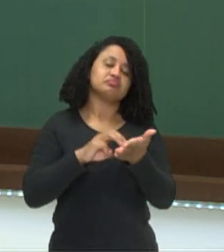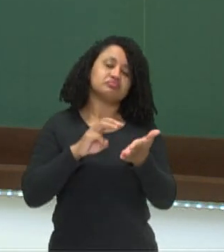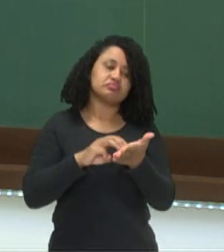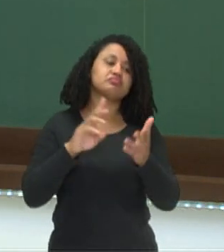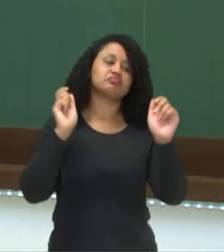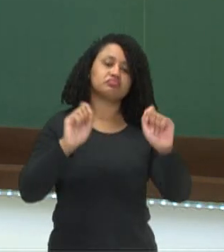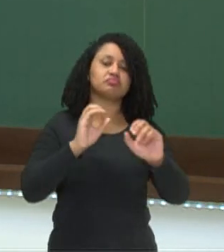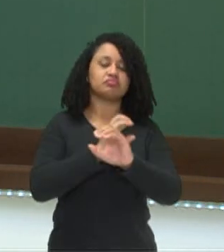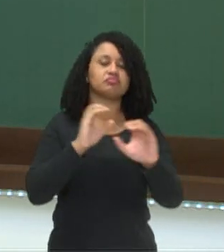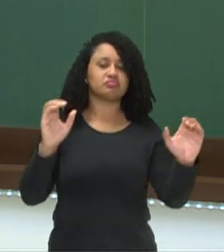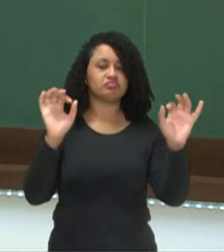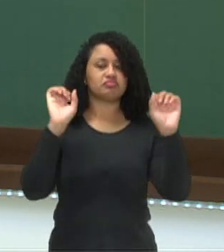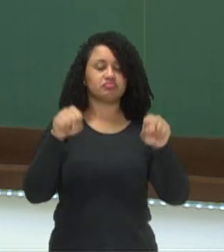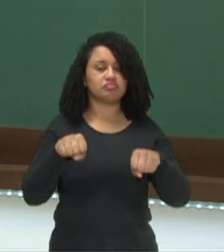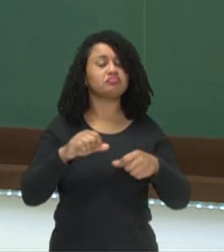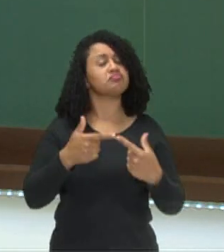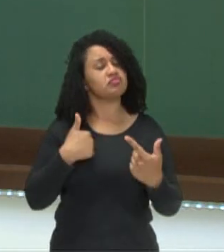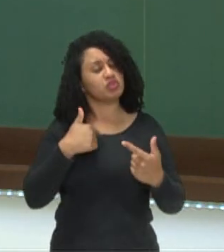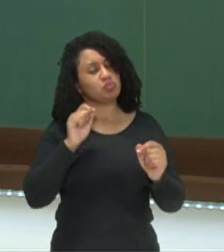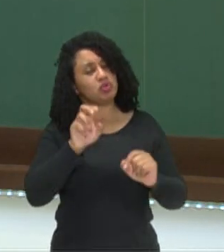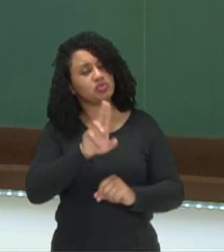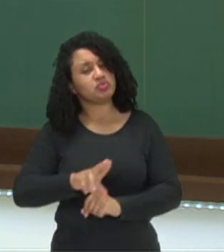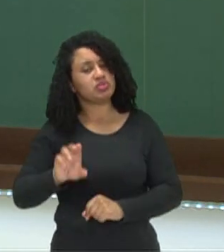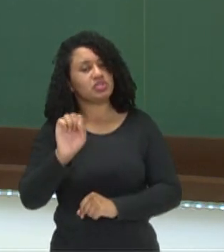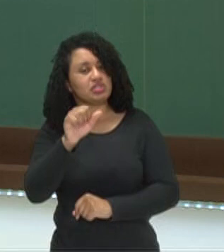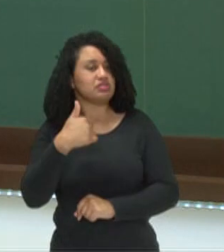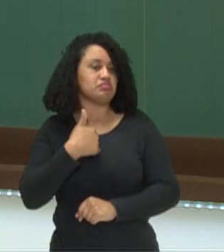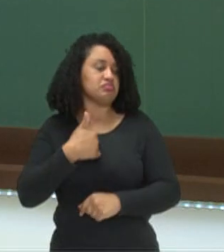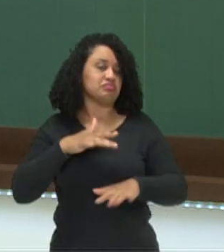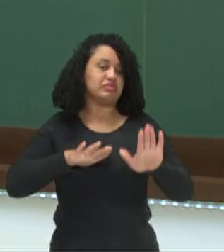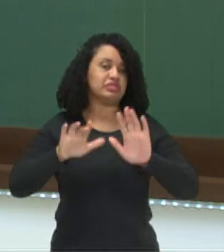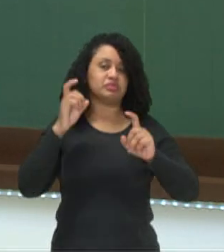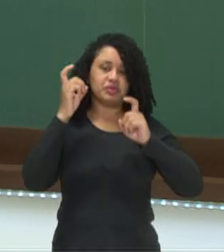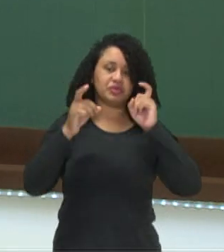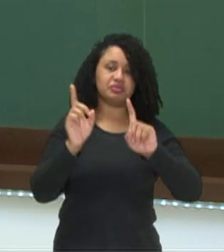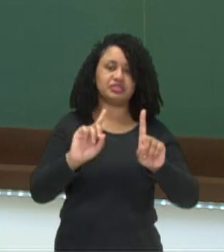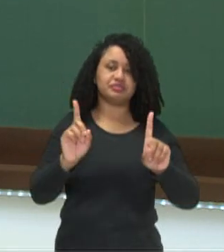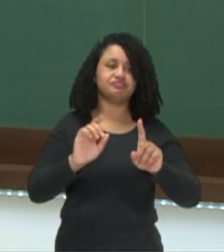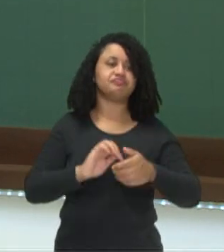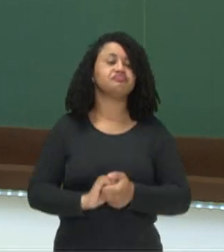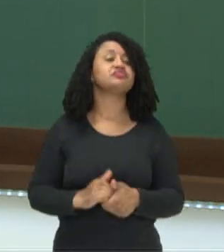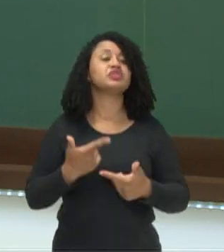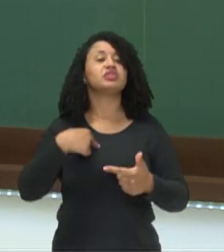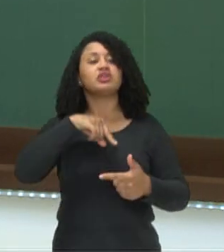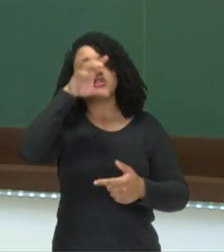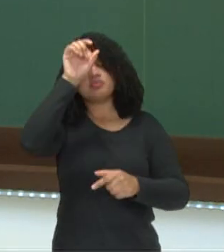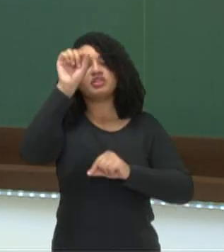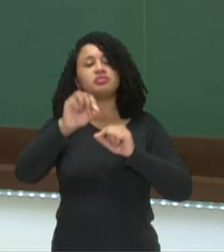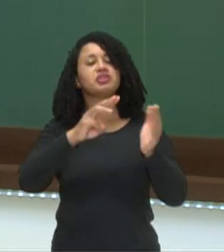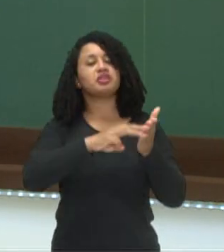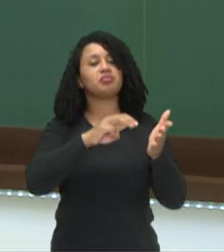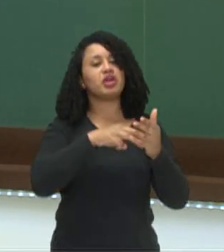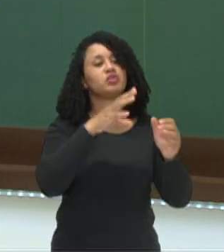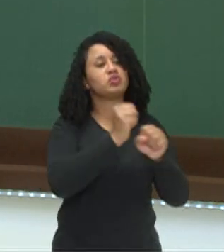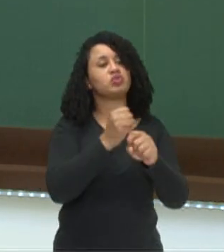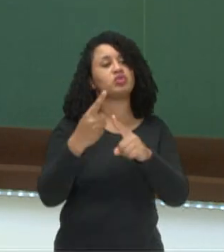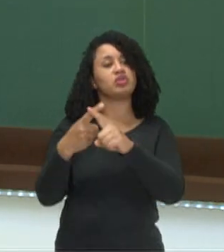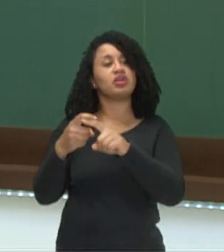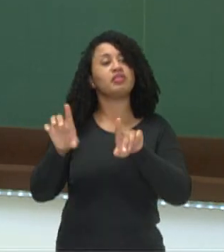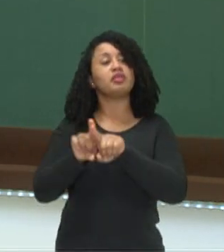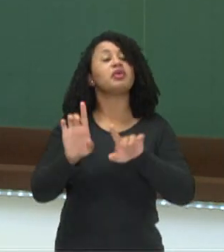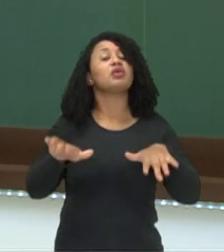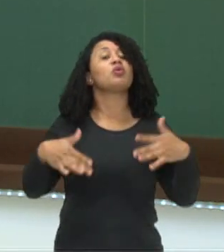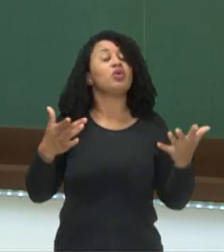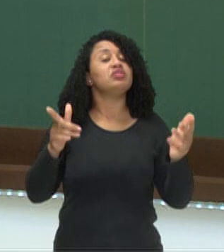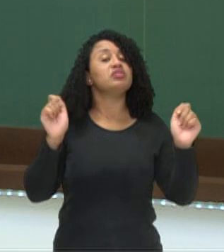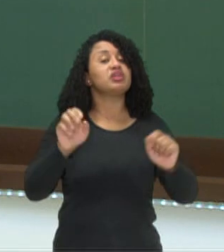super confiável, tá bom? Pode usar ele sim, sem medo de ser feliz, ok? Então, o que vimos? Método da soma e produto. E quando